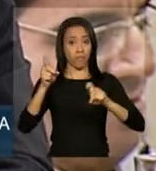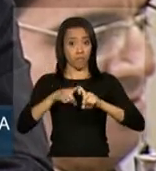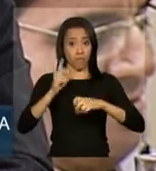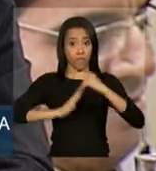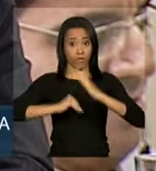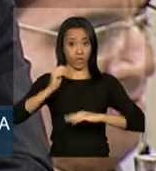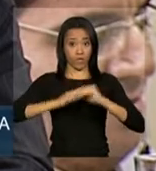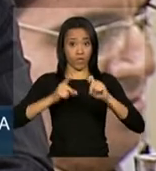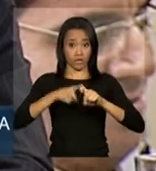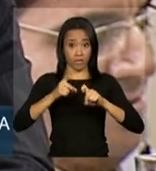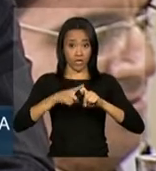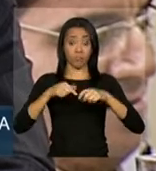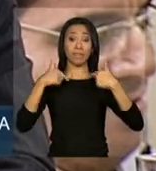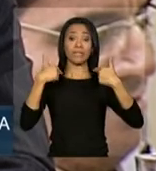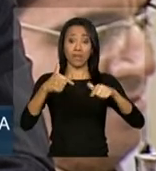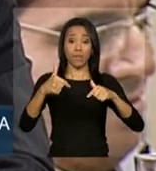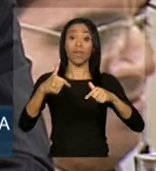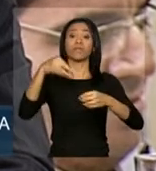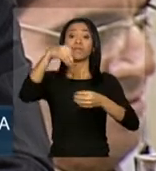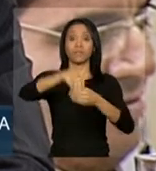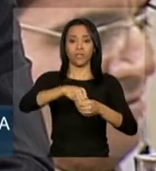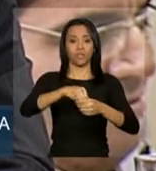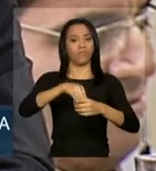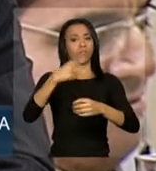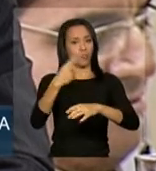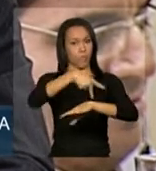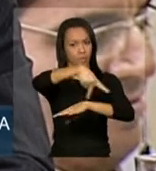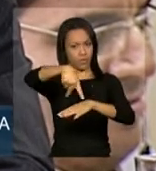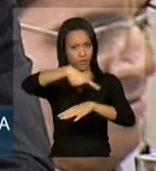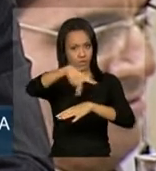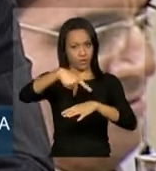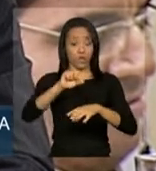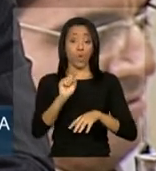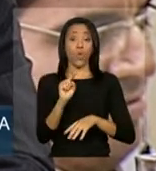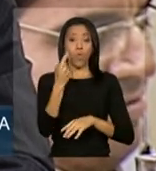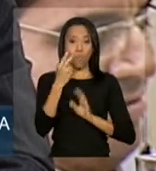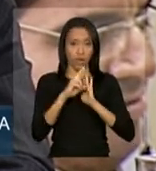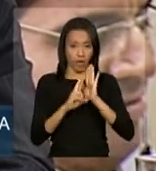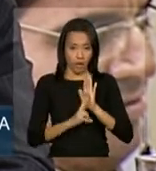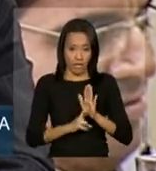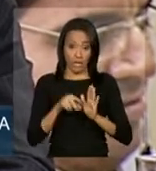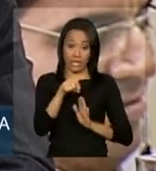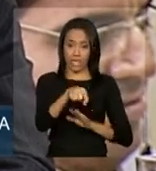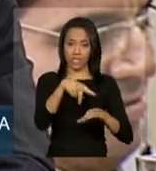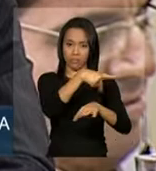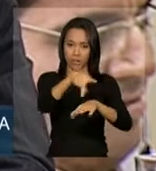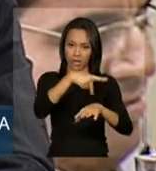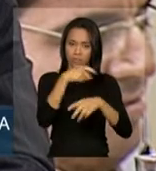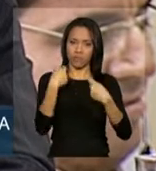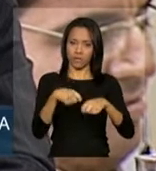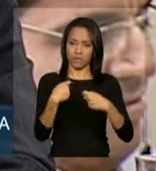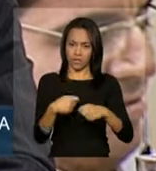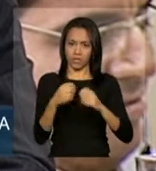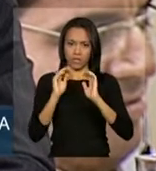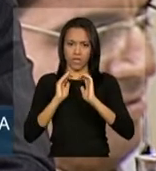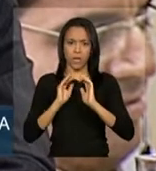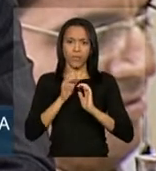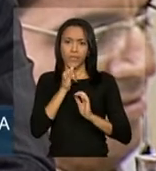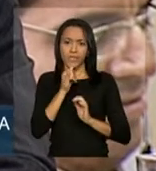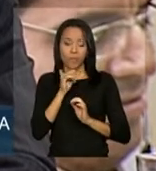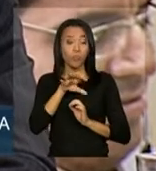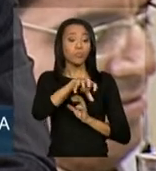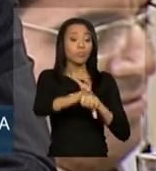médicos para atuar num país eh uma das recomendações que um país não deve buscar profissionais